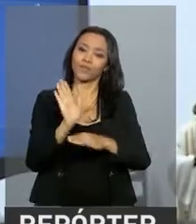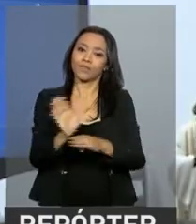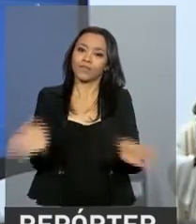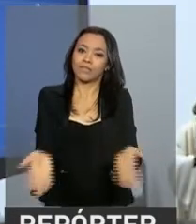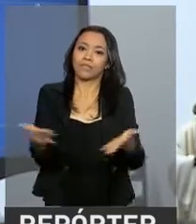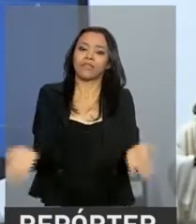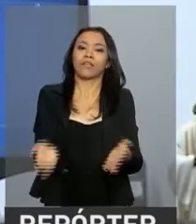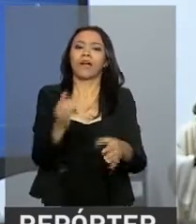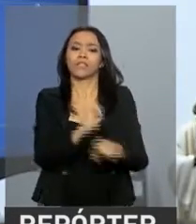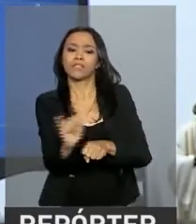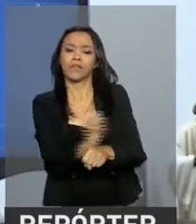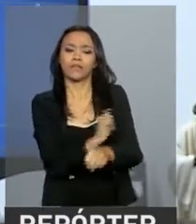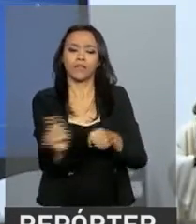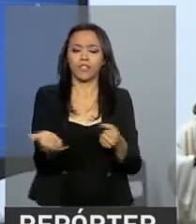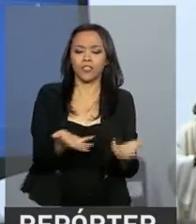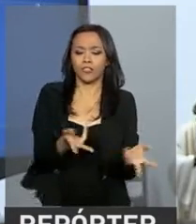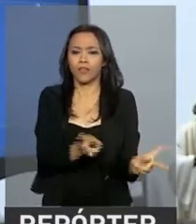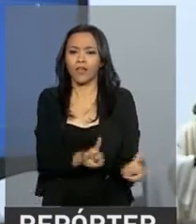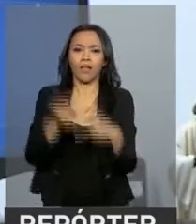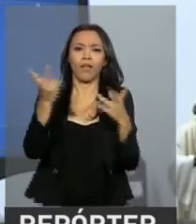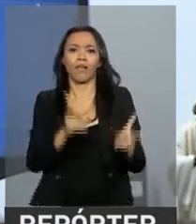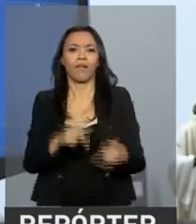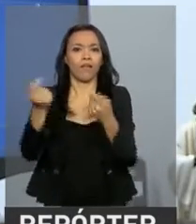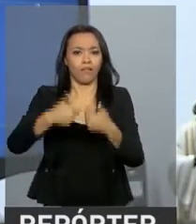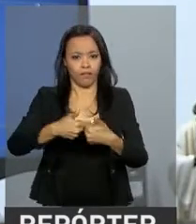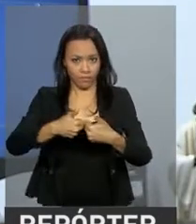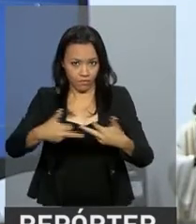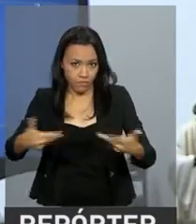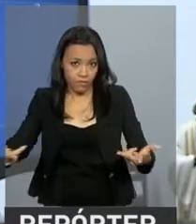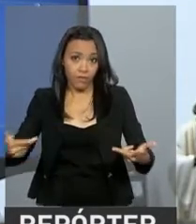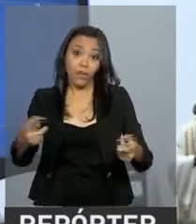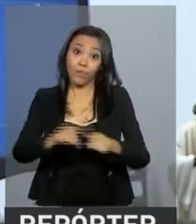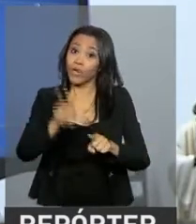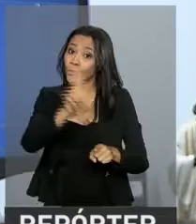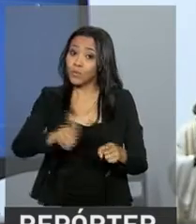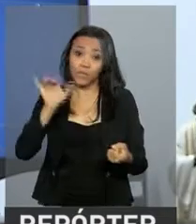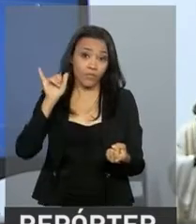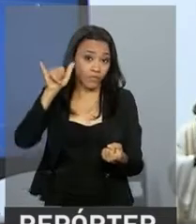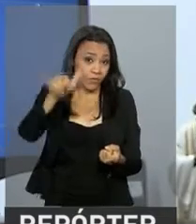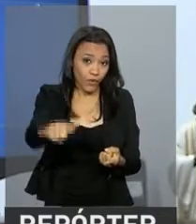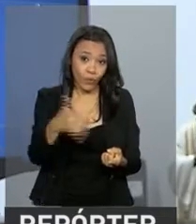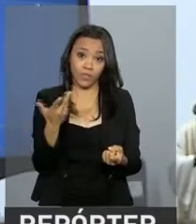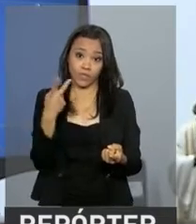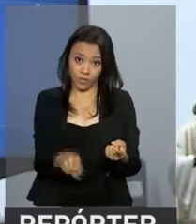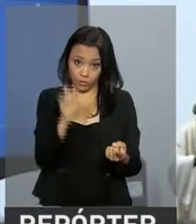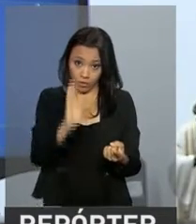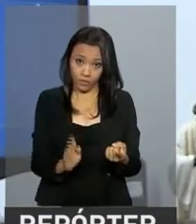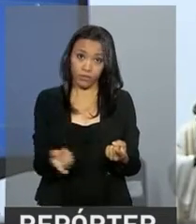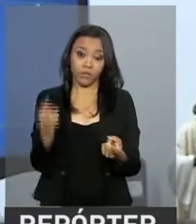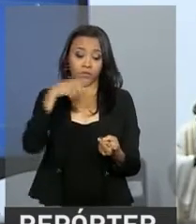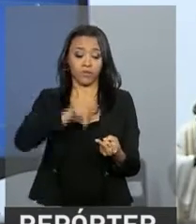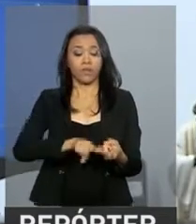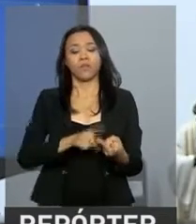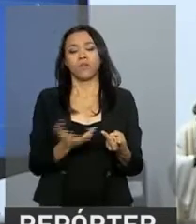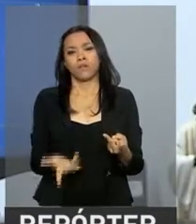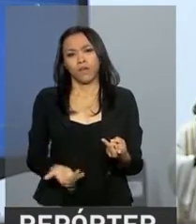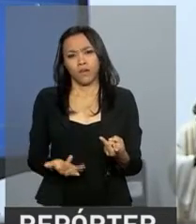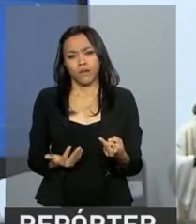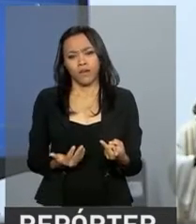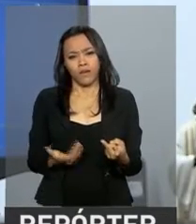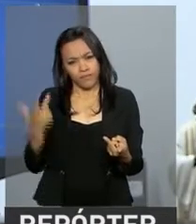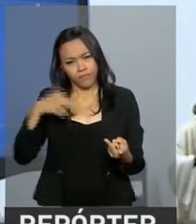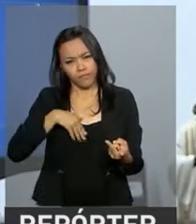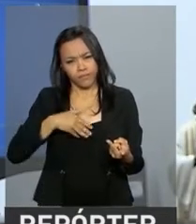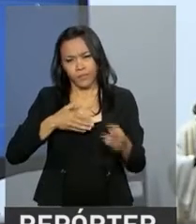da movimentação porque usamos aviões da fab usamos a força terrestre